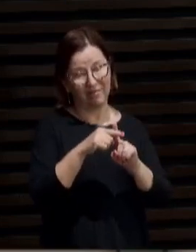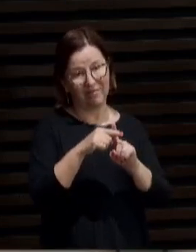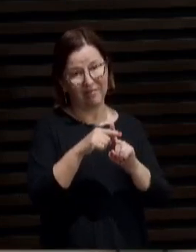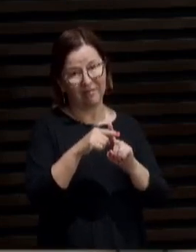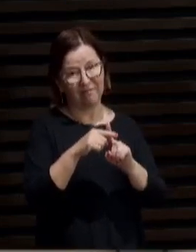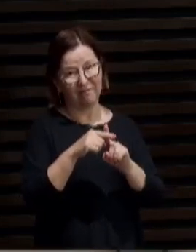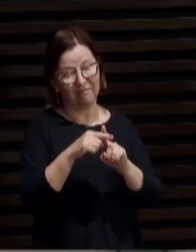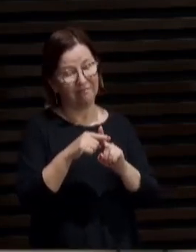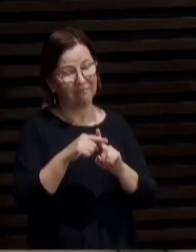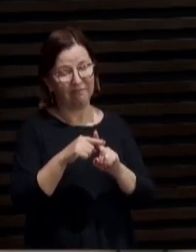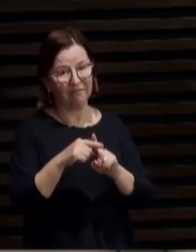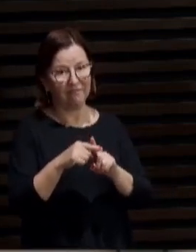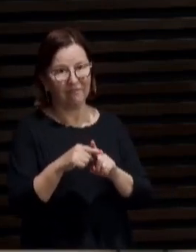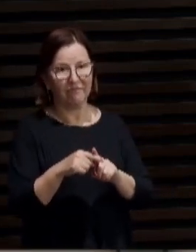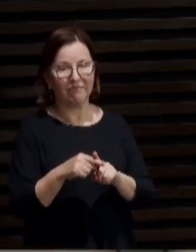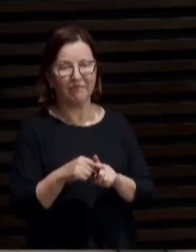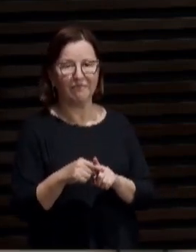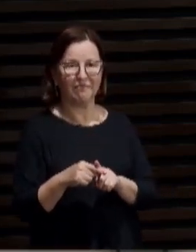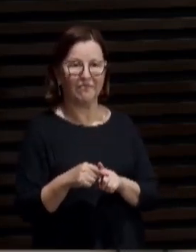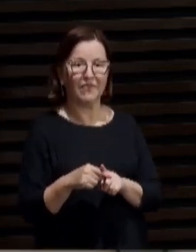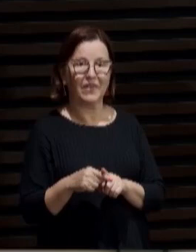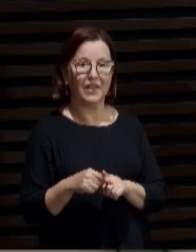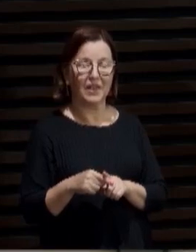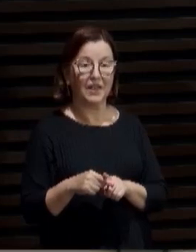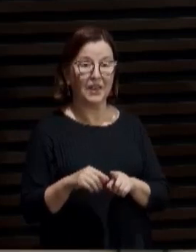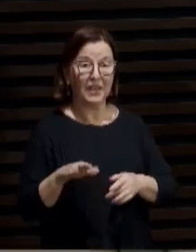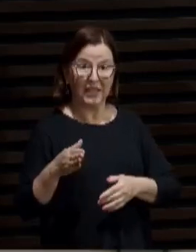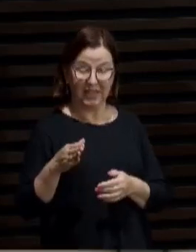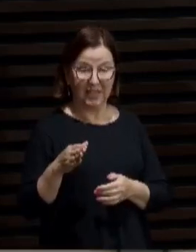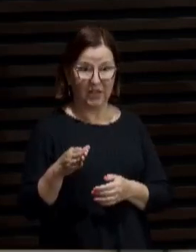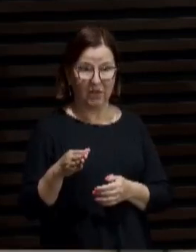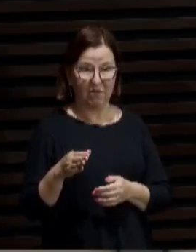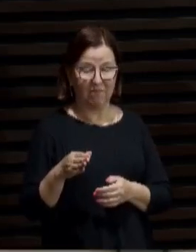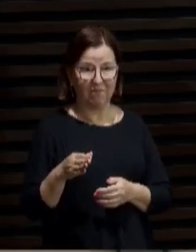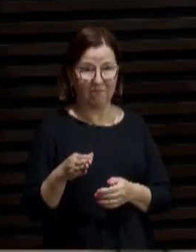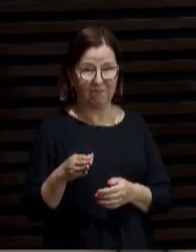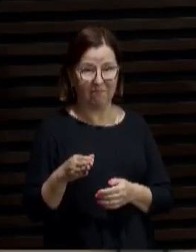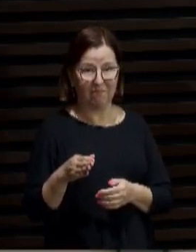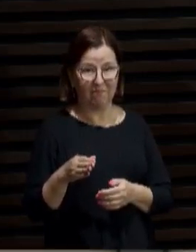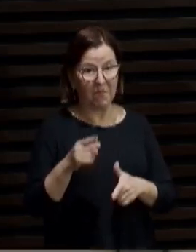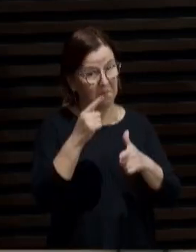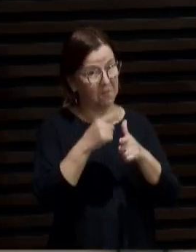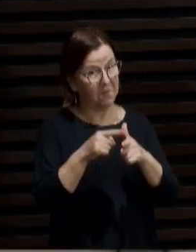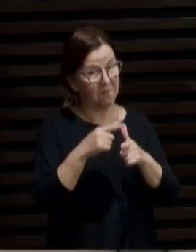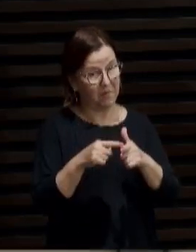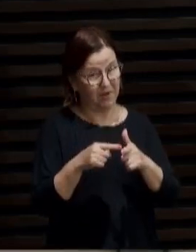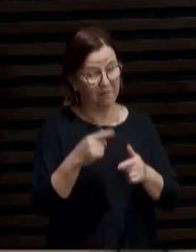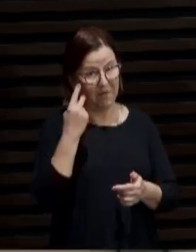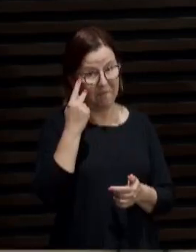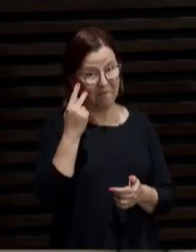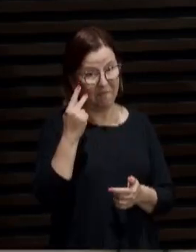o conhecimento ali, mas você está a um passo de abraçar uma heresia. E